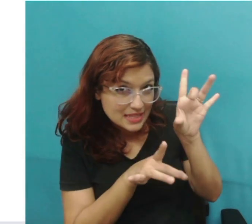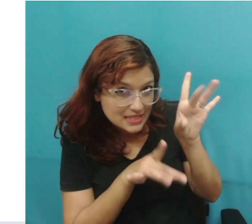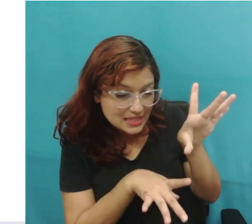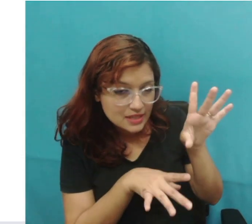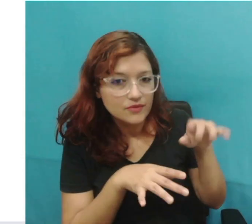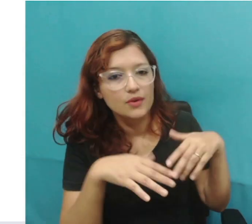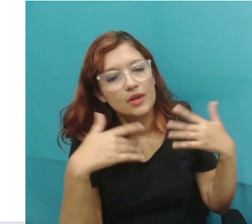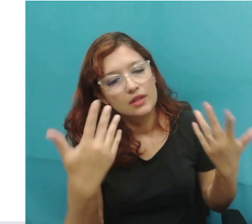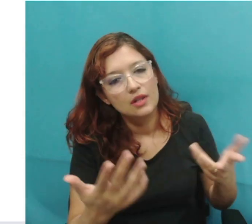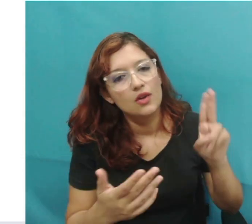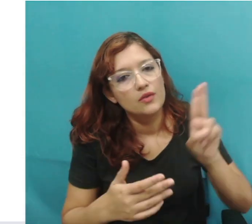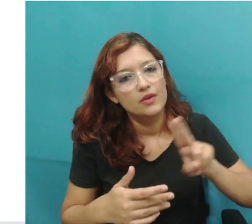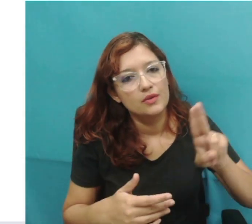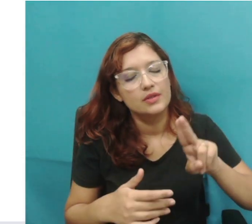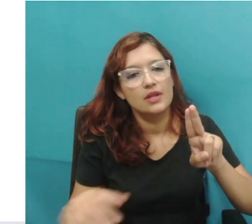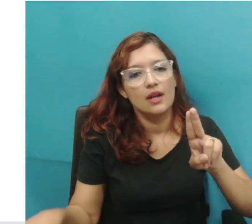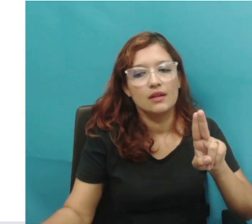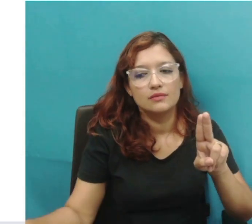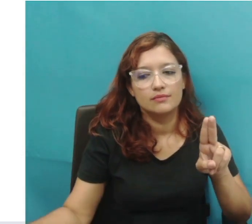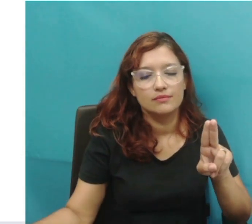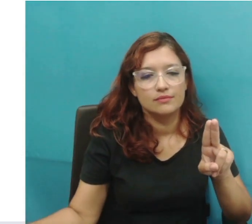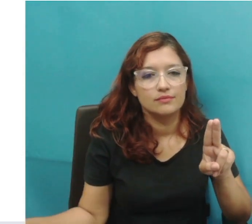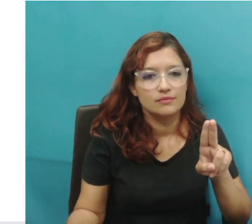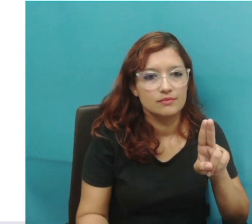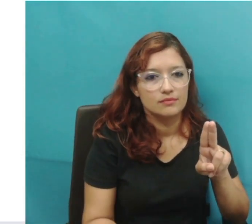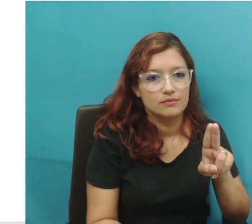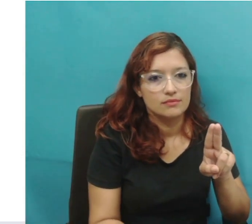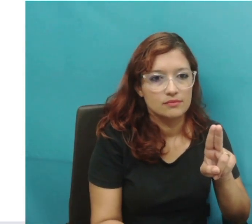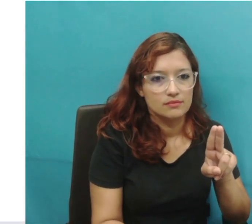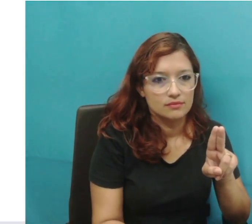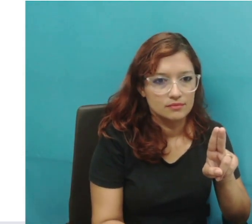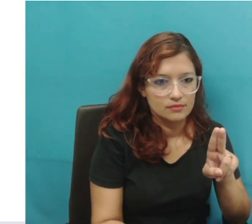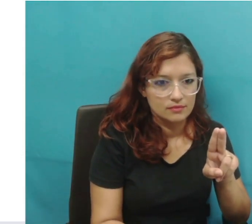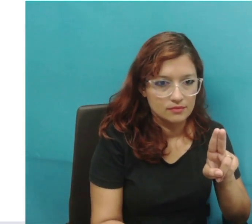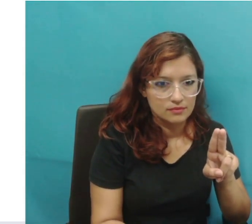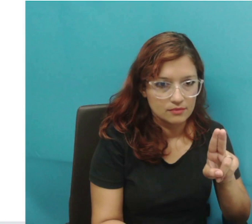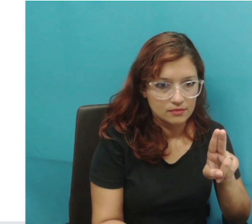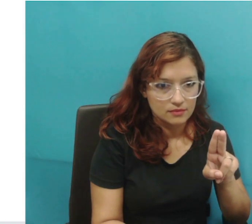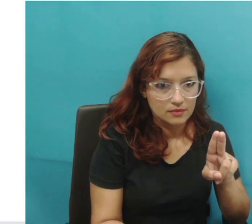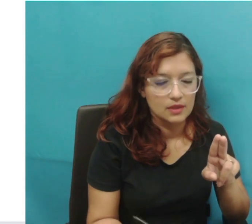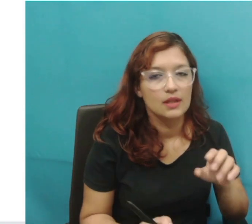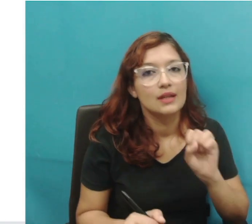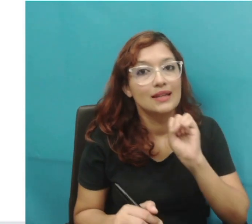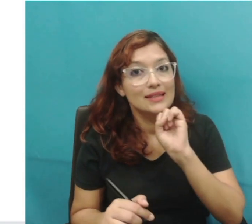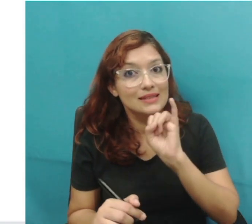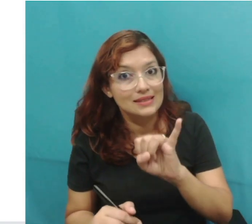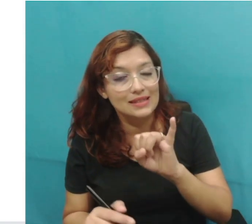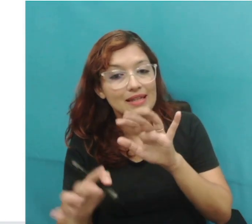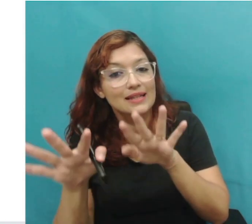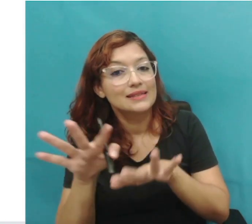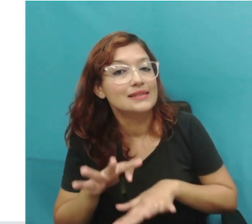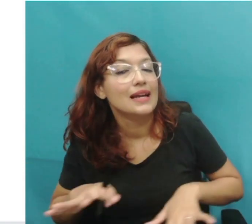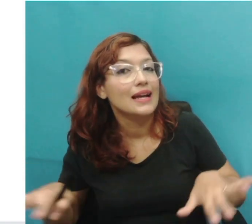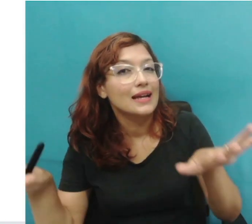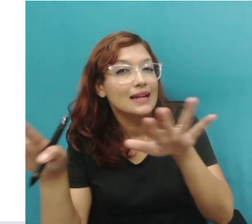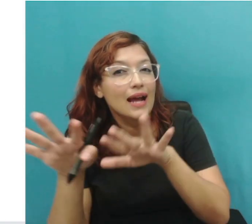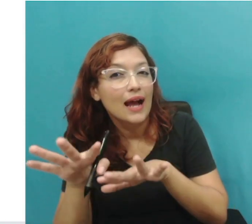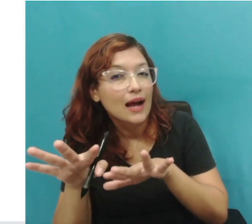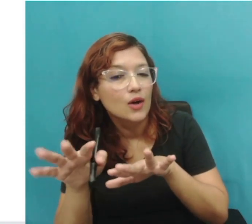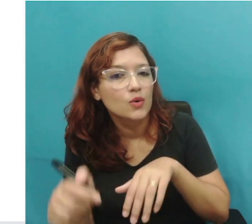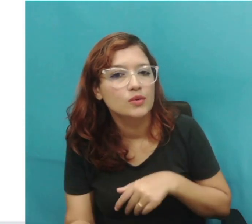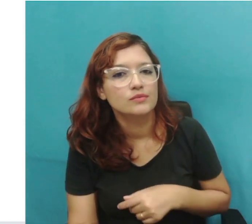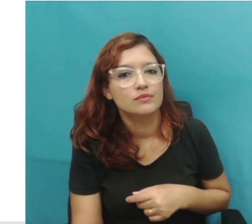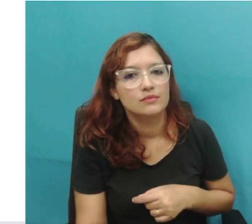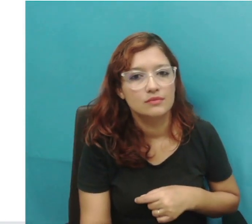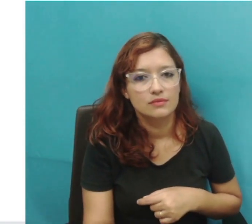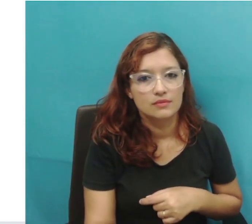Então, se eu quero tratar de algo específico, aí eu vou usar este, esse ou aquele. Se eu